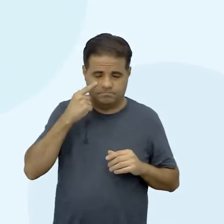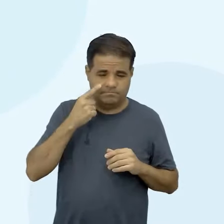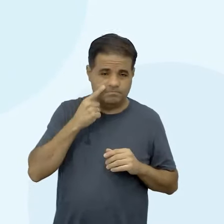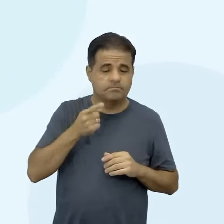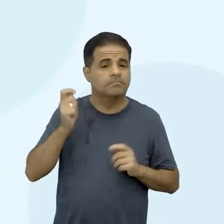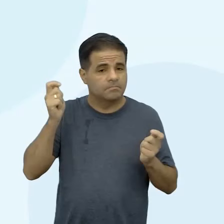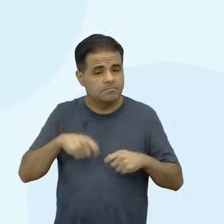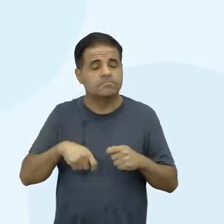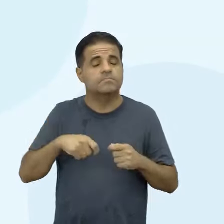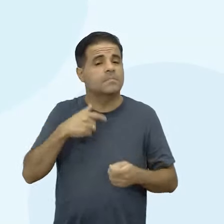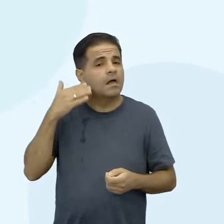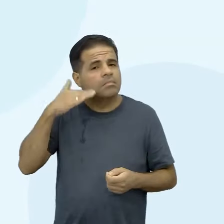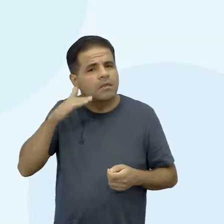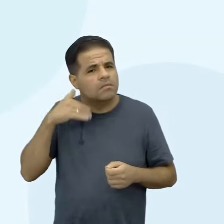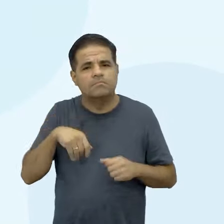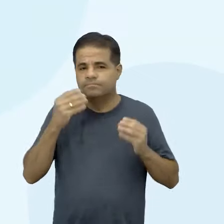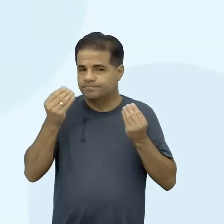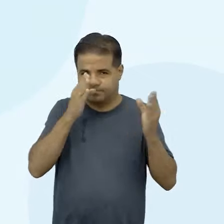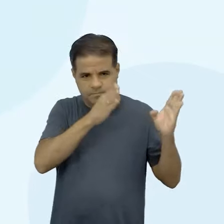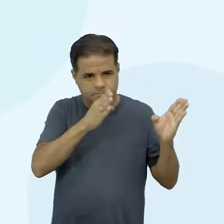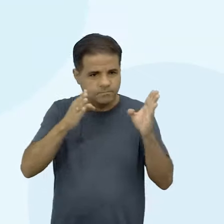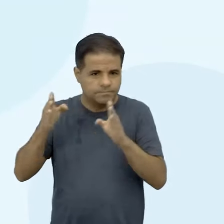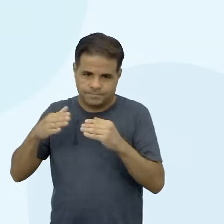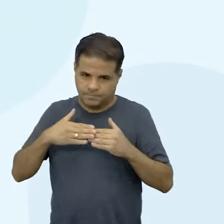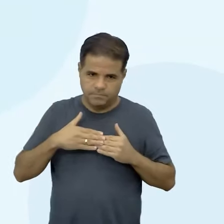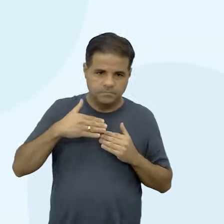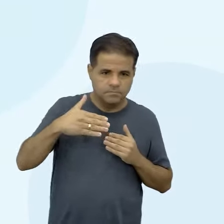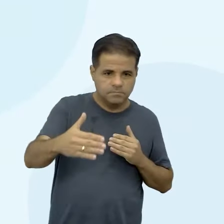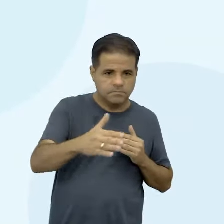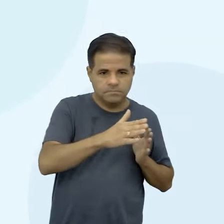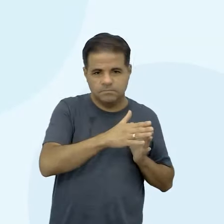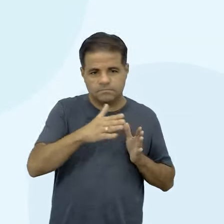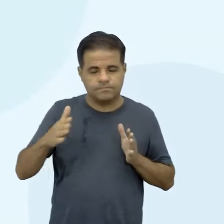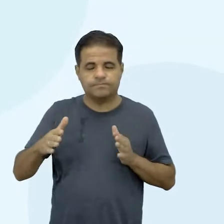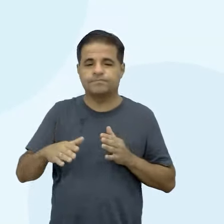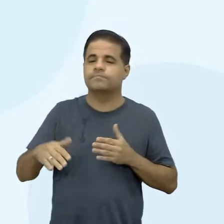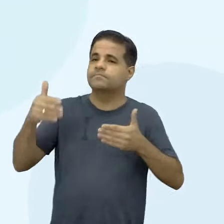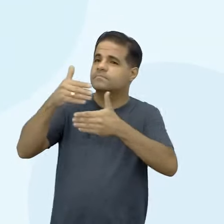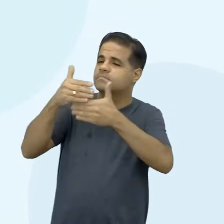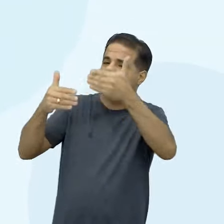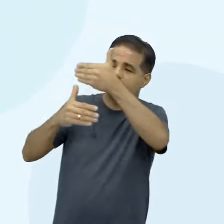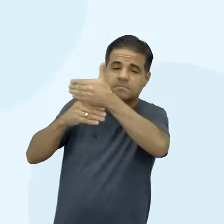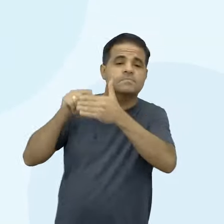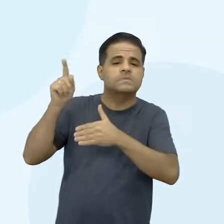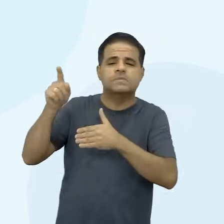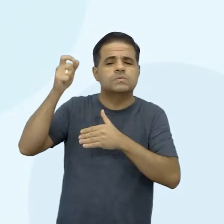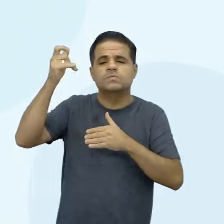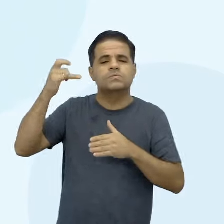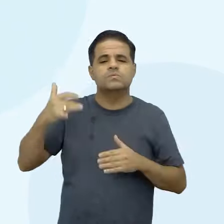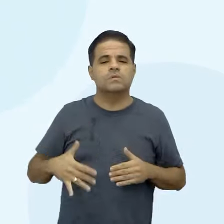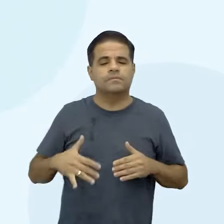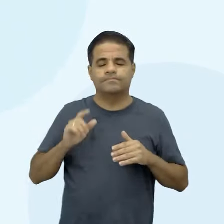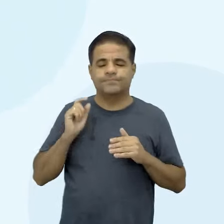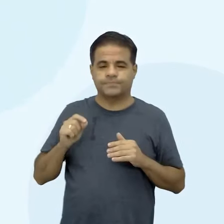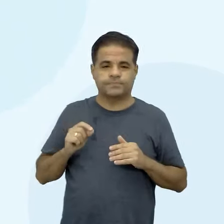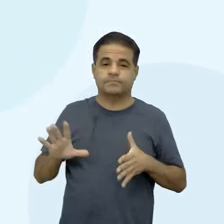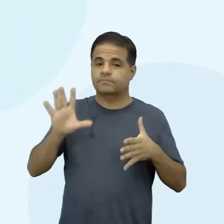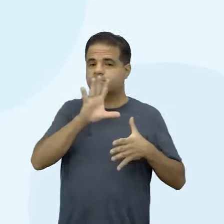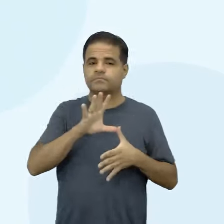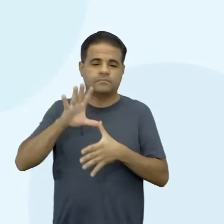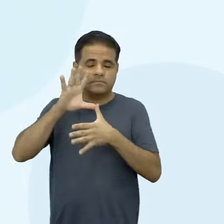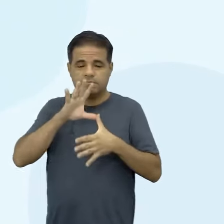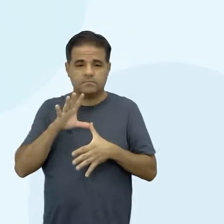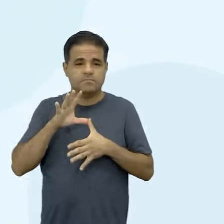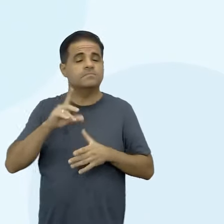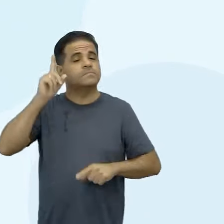para a gente entender, né, como está organizado. A gente tem esse slide que explica um pouquinho isso. Então, o mapa, né, como o Vanderlei